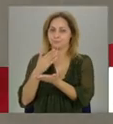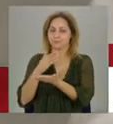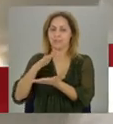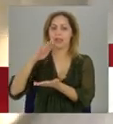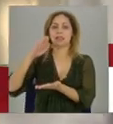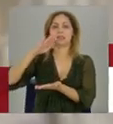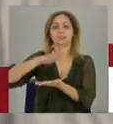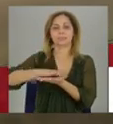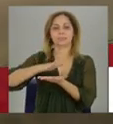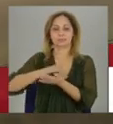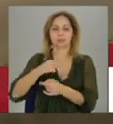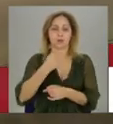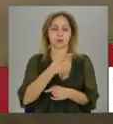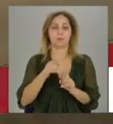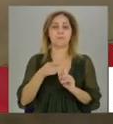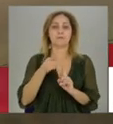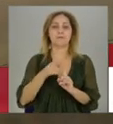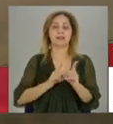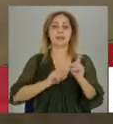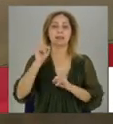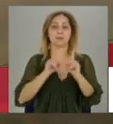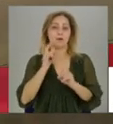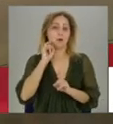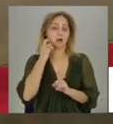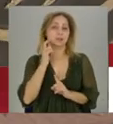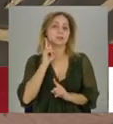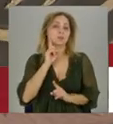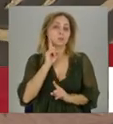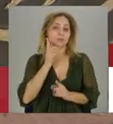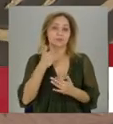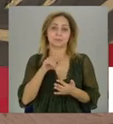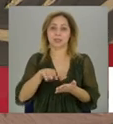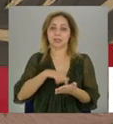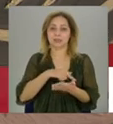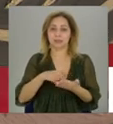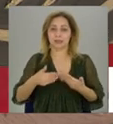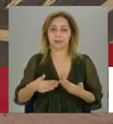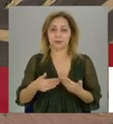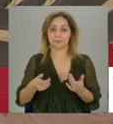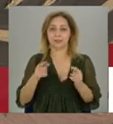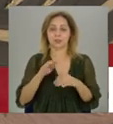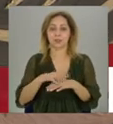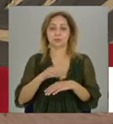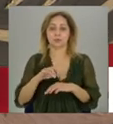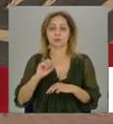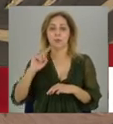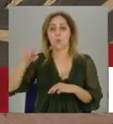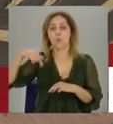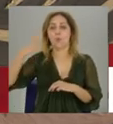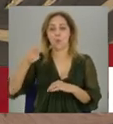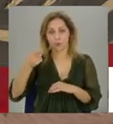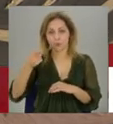por exemplo, agora uma feira em Milão, em abril, importantíssima, que acabou de ser cancelada. E, portanto, havia outra feira